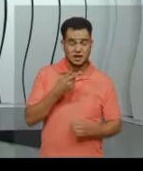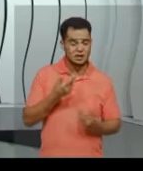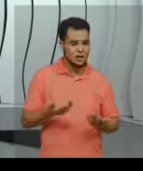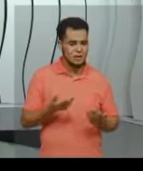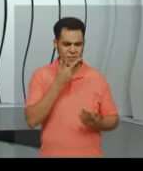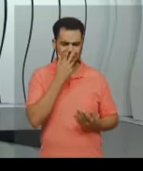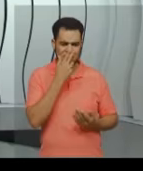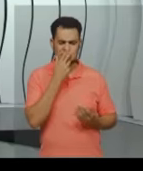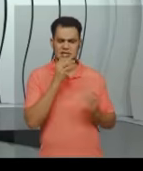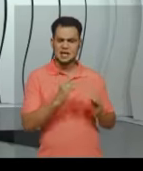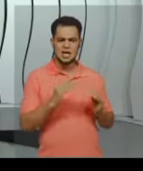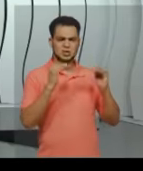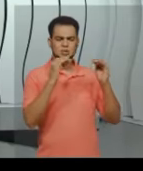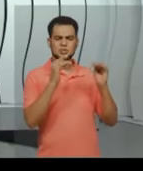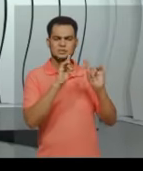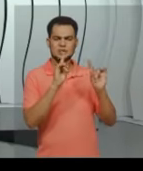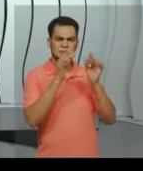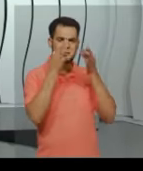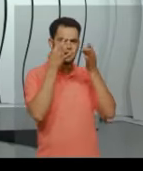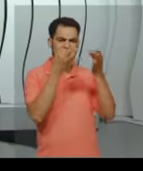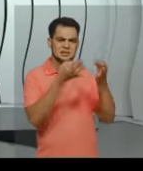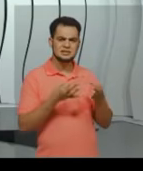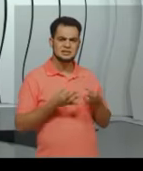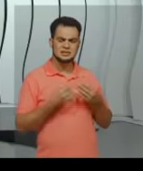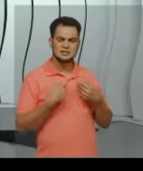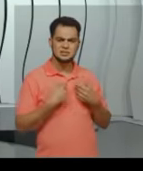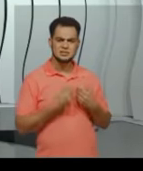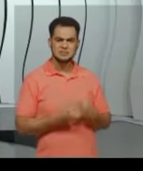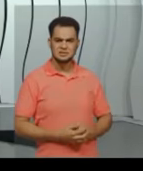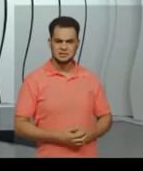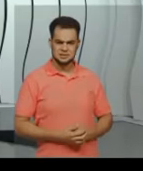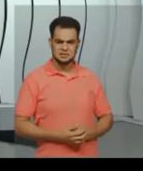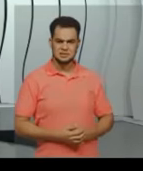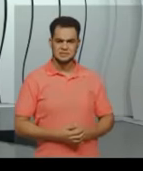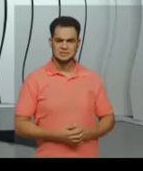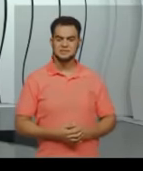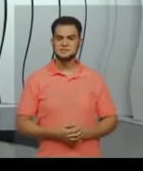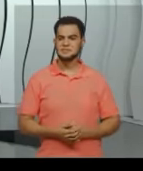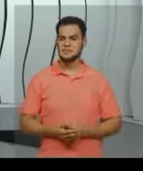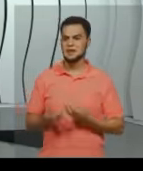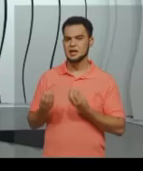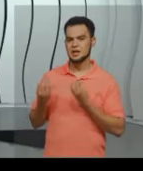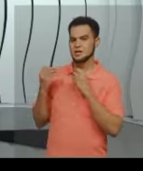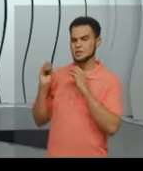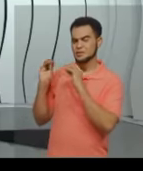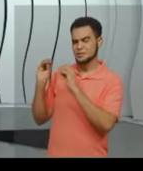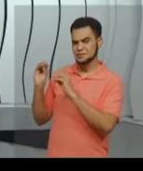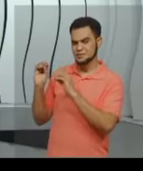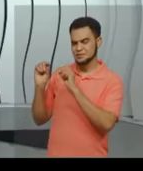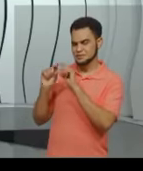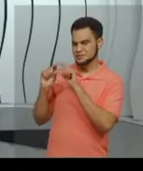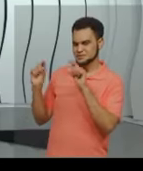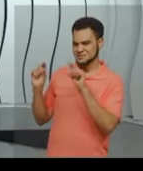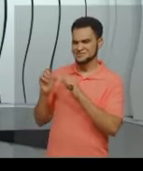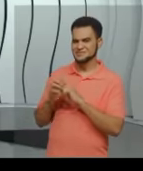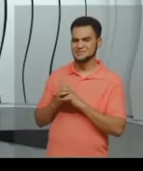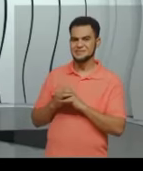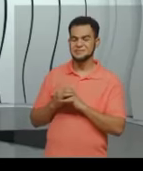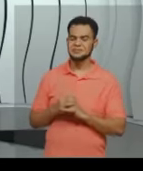It seems, parece, that, ele não colocou that, mas it seems that grown-ups don't pay attention to me. Parece